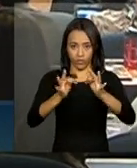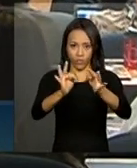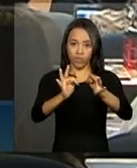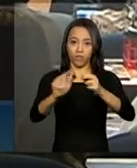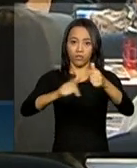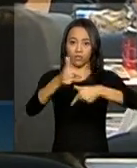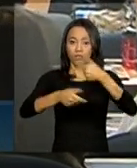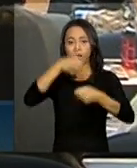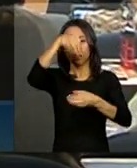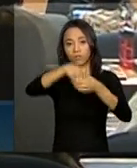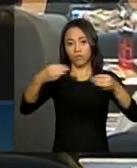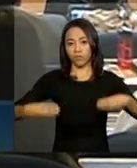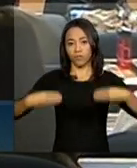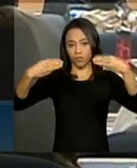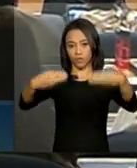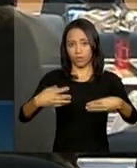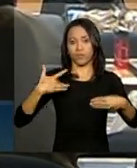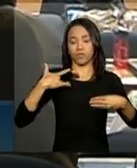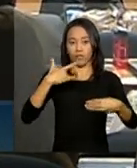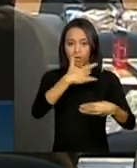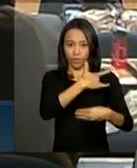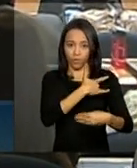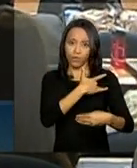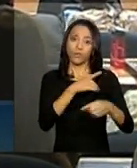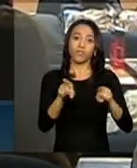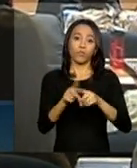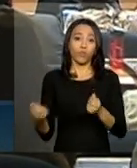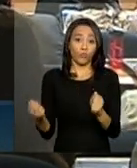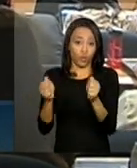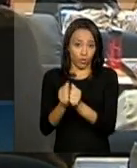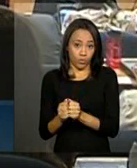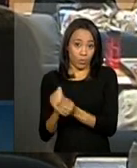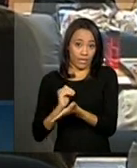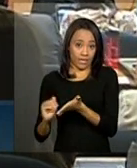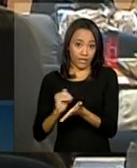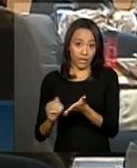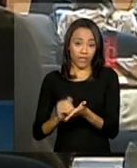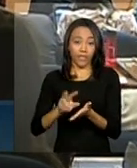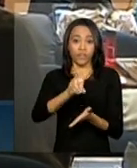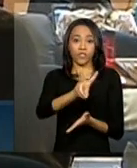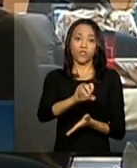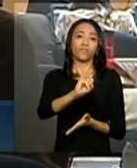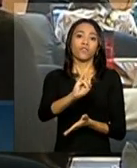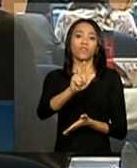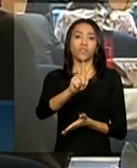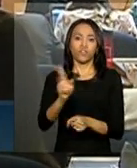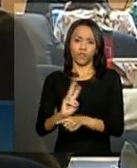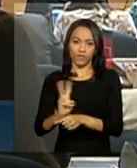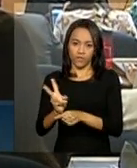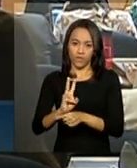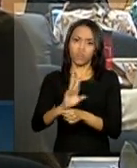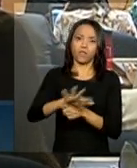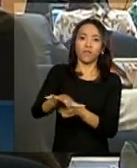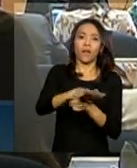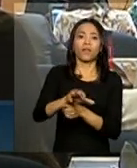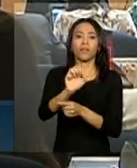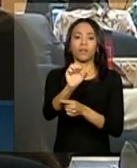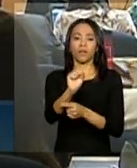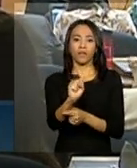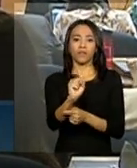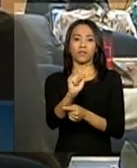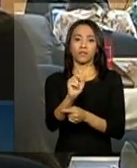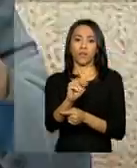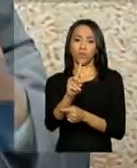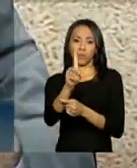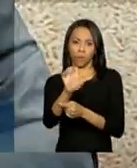Ministério da Saúde que junto com a Secretaria de Vigilância em saúde o secretário Jarbas a Sônia coordenaram todo o processo